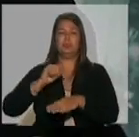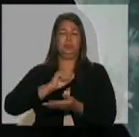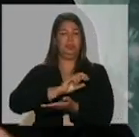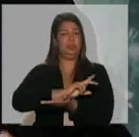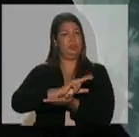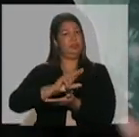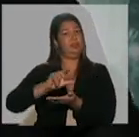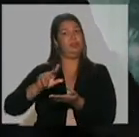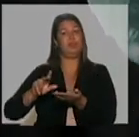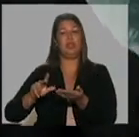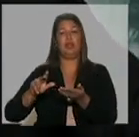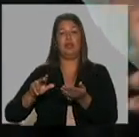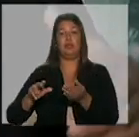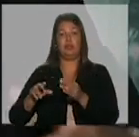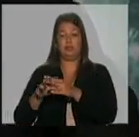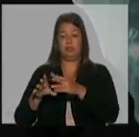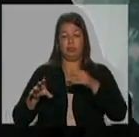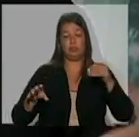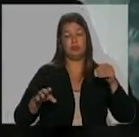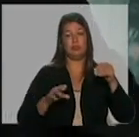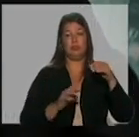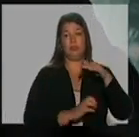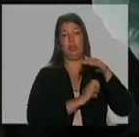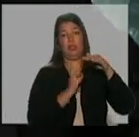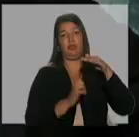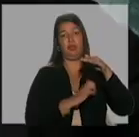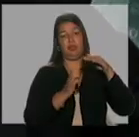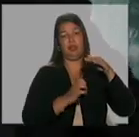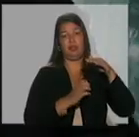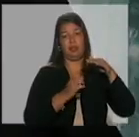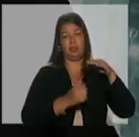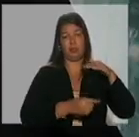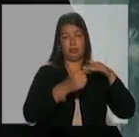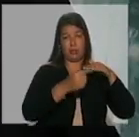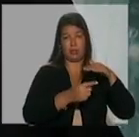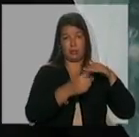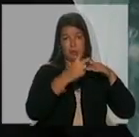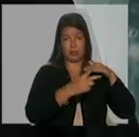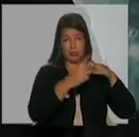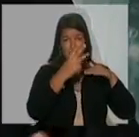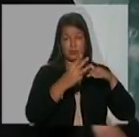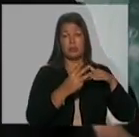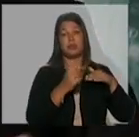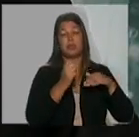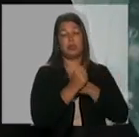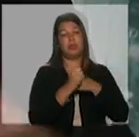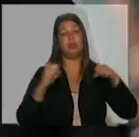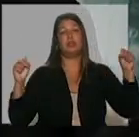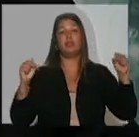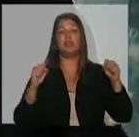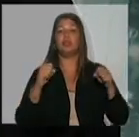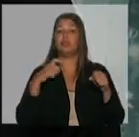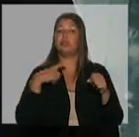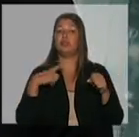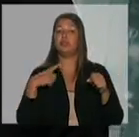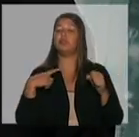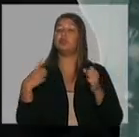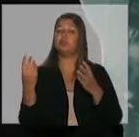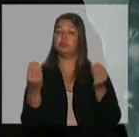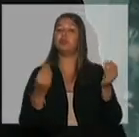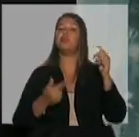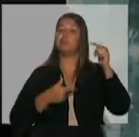dela uma série de outras empresas de segunda geração, terceira geração, né, que obviamente é uma coisa gigante e que